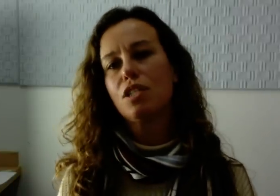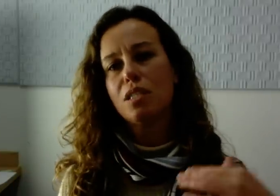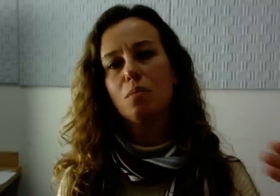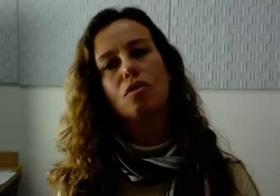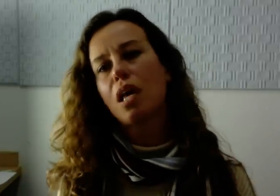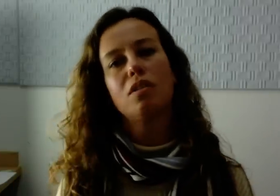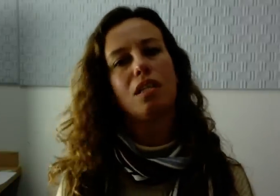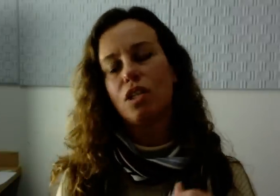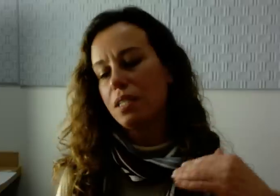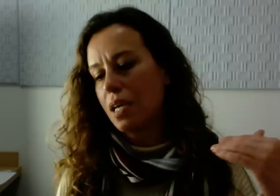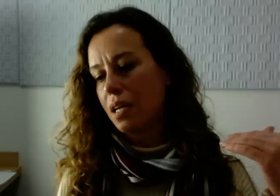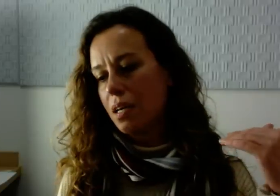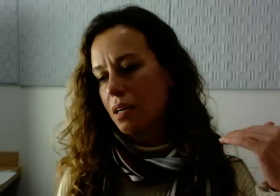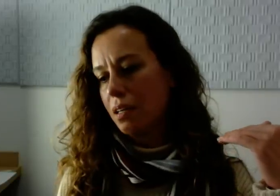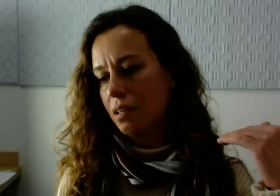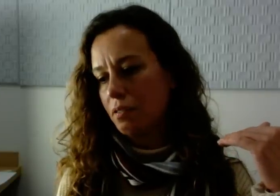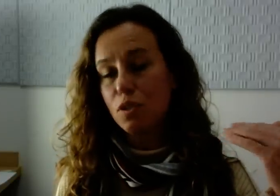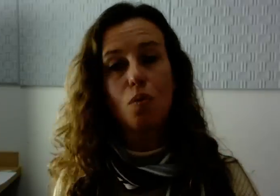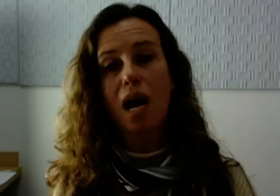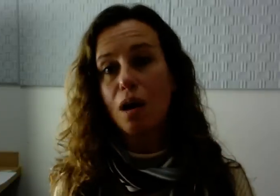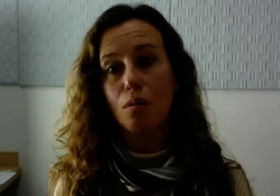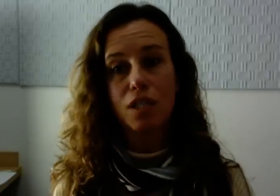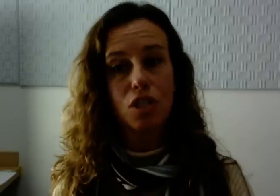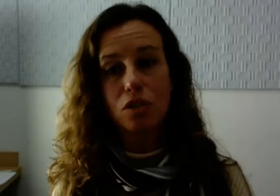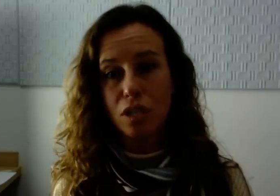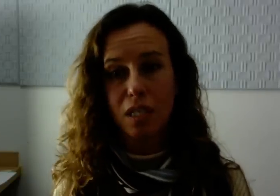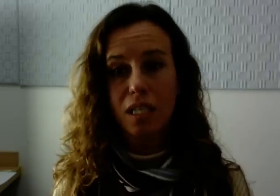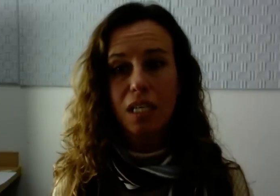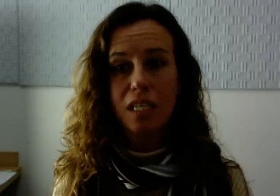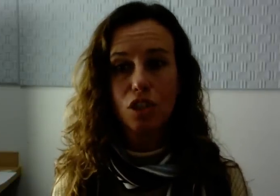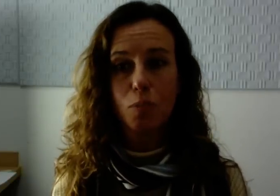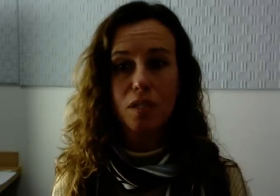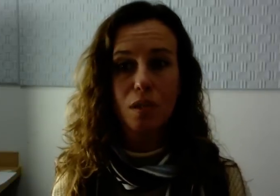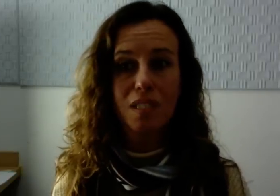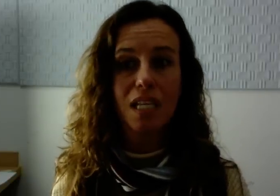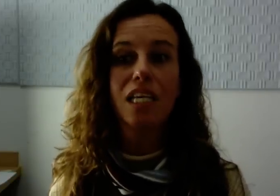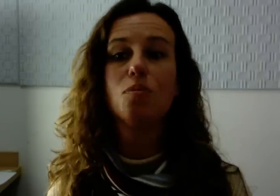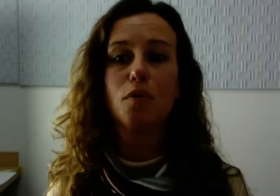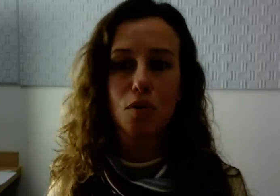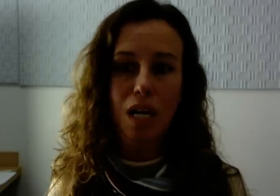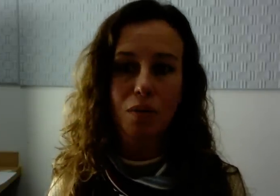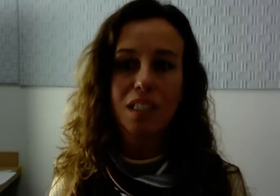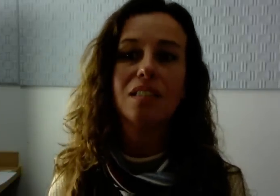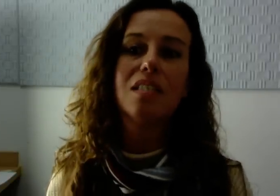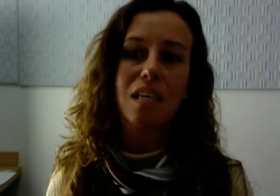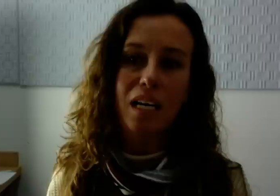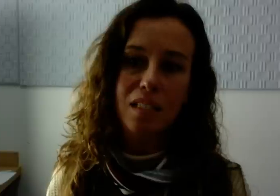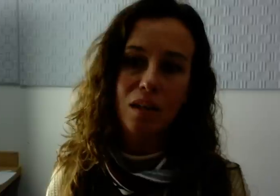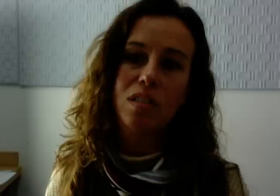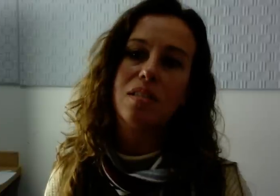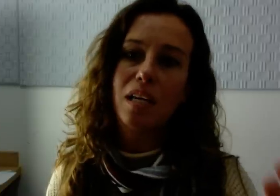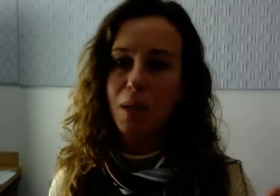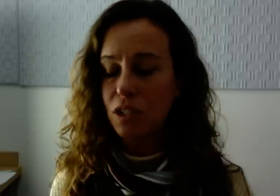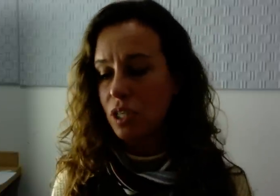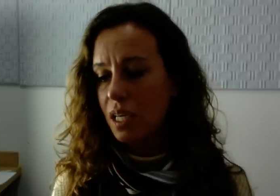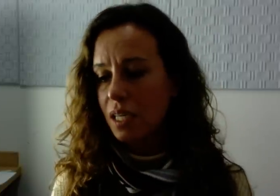temos Inteligência Emocional inteligência eh visual artística e a gente pode ser um excelente profissional em tantas áreas